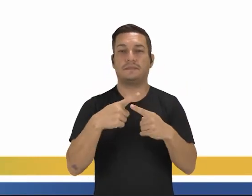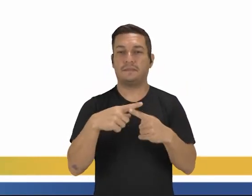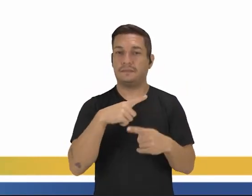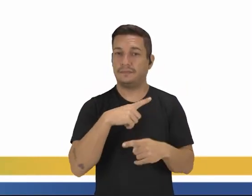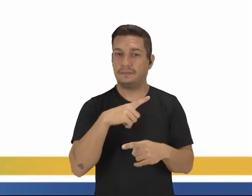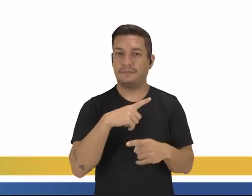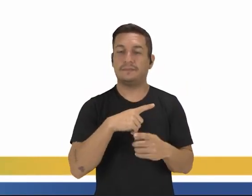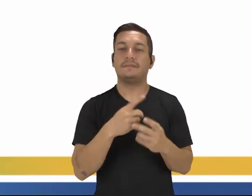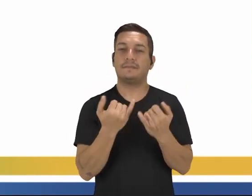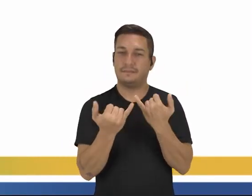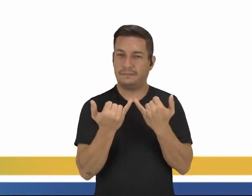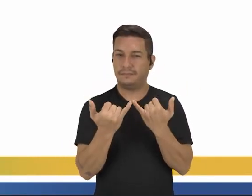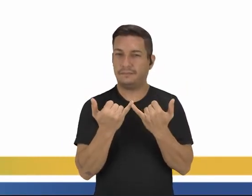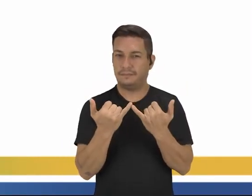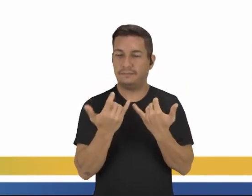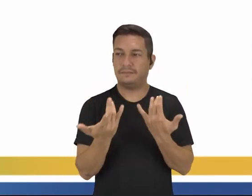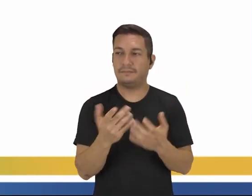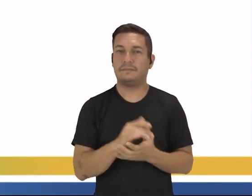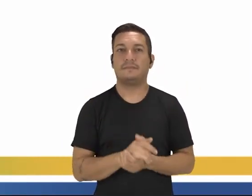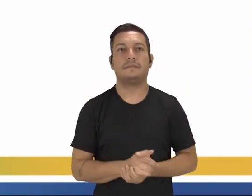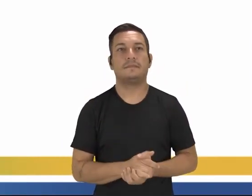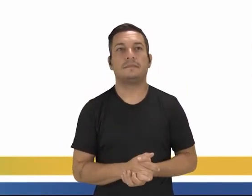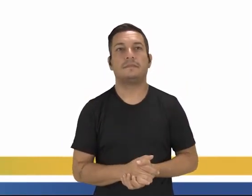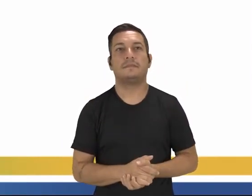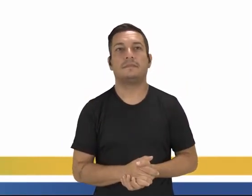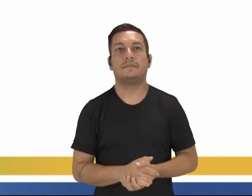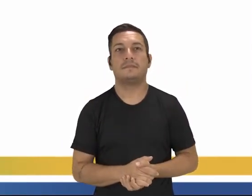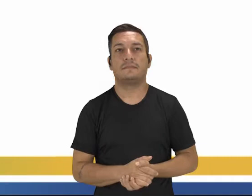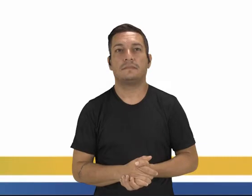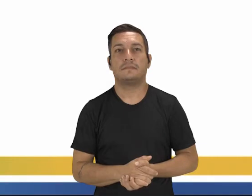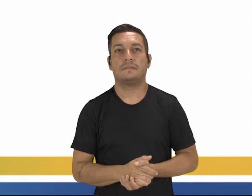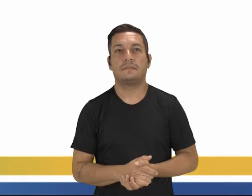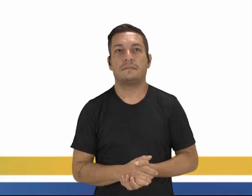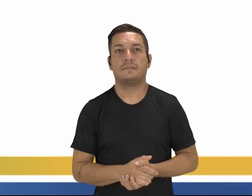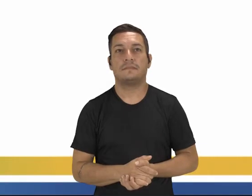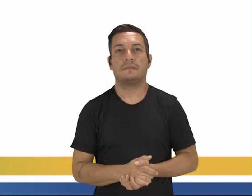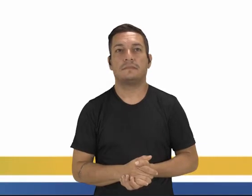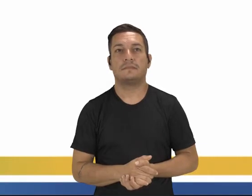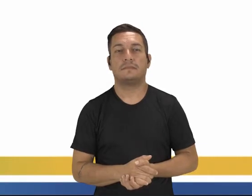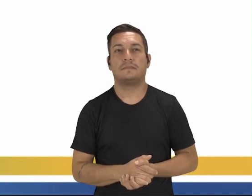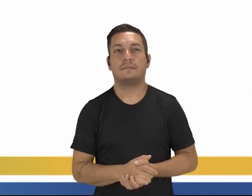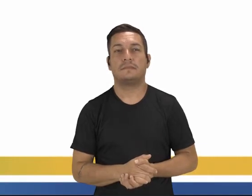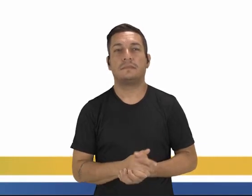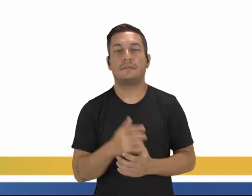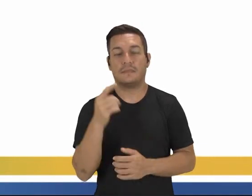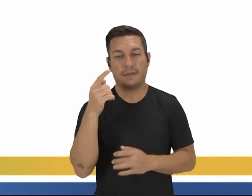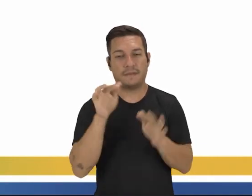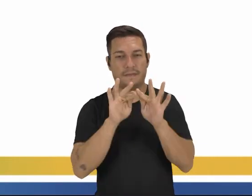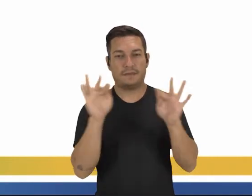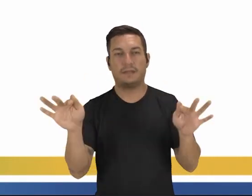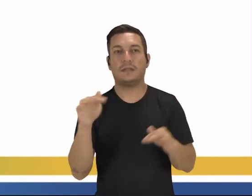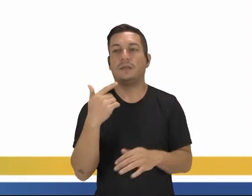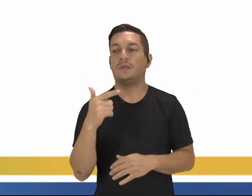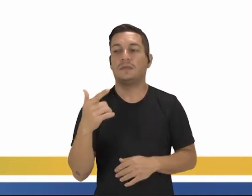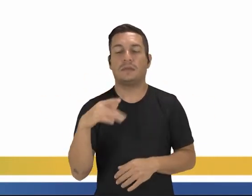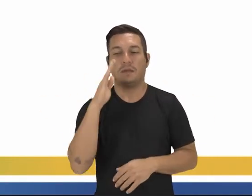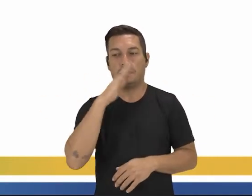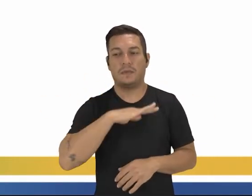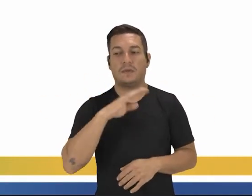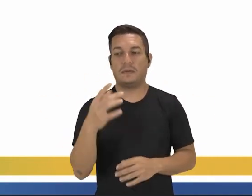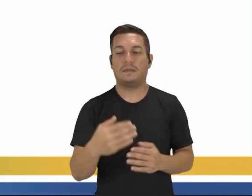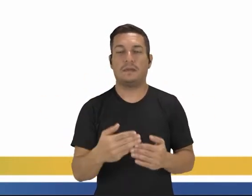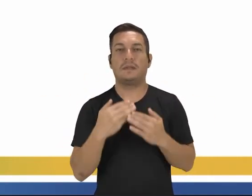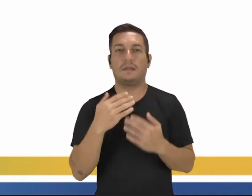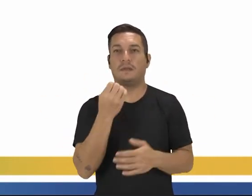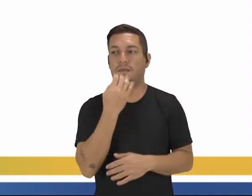aí algumas semelhanças. Vamos lá. Não há mal que por bien no venga, ou seja, não tem nenhum mal que não vai